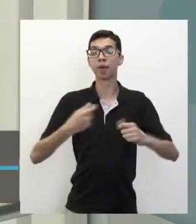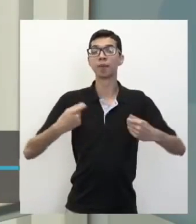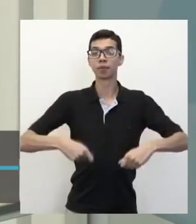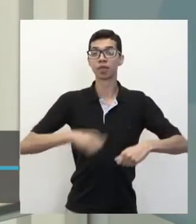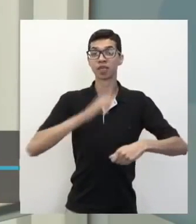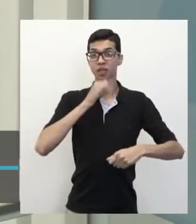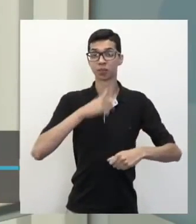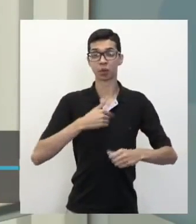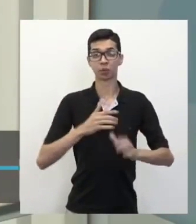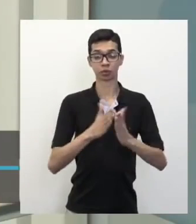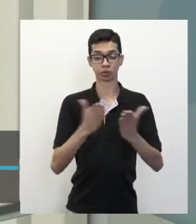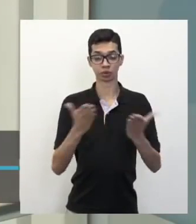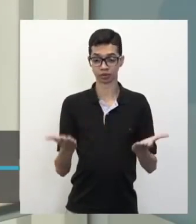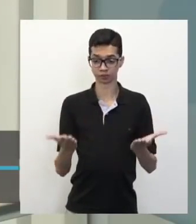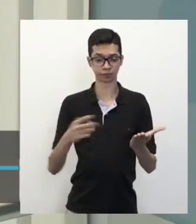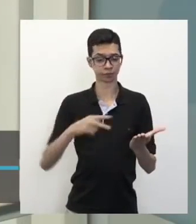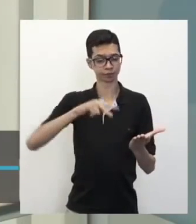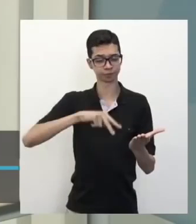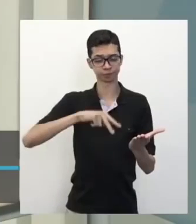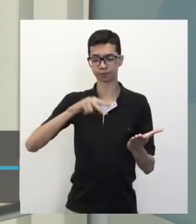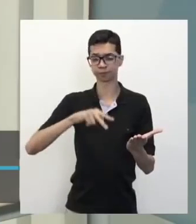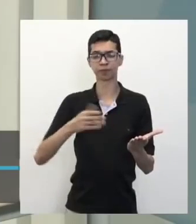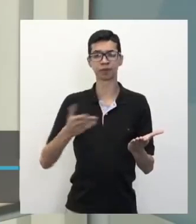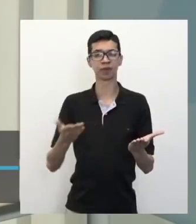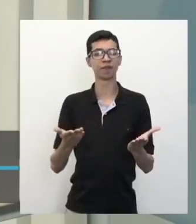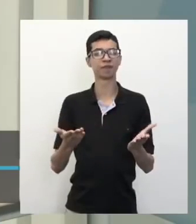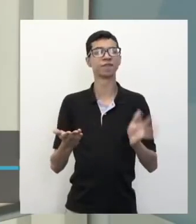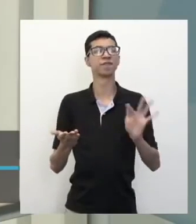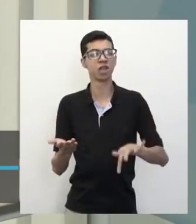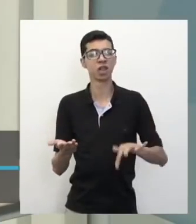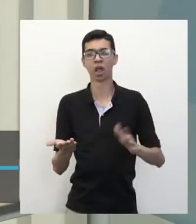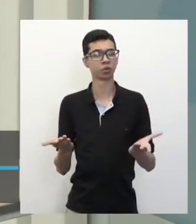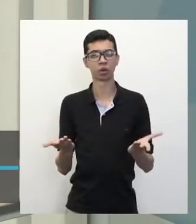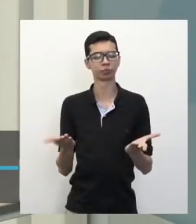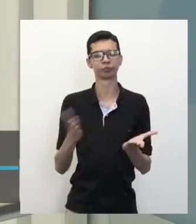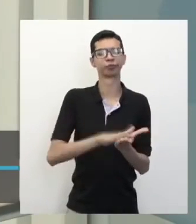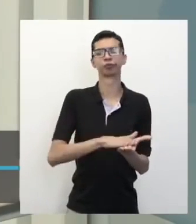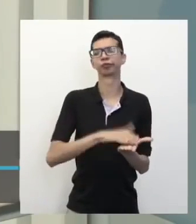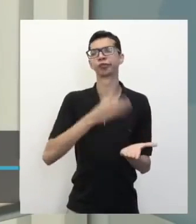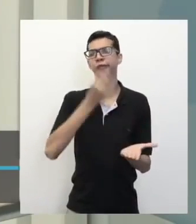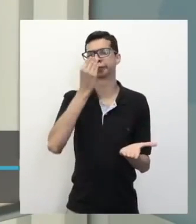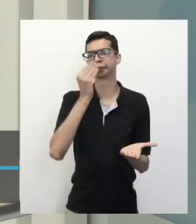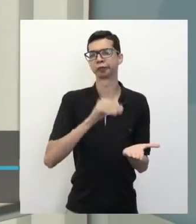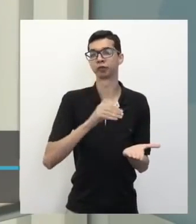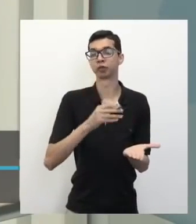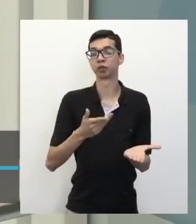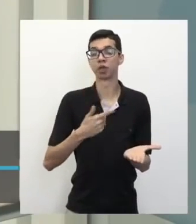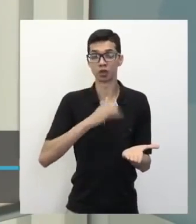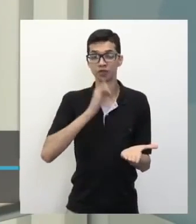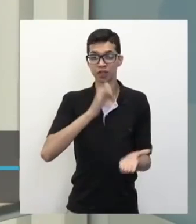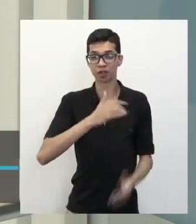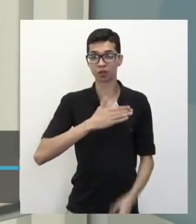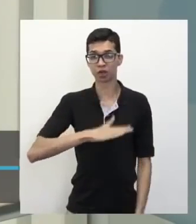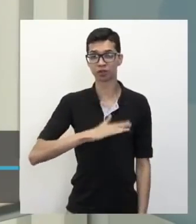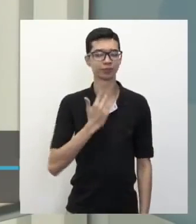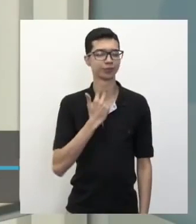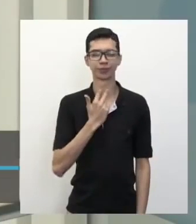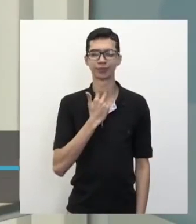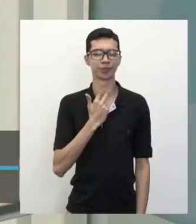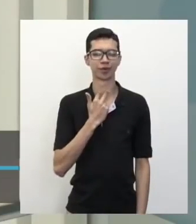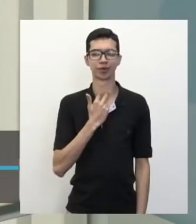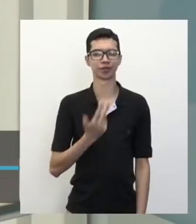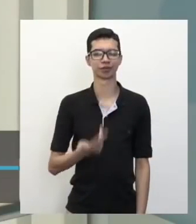até o final, Sim. certo? Então, ó, prestando atenção nisso, e ler com criticidade. Ninguém está dizendo